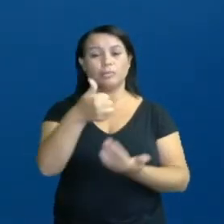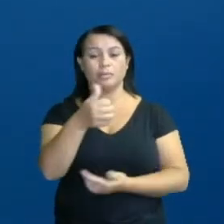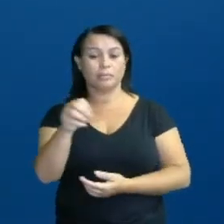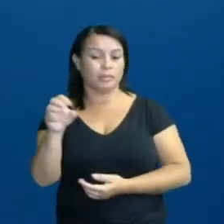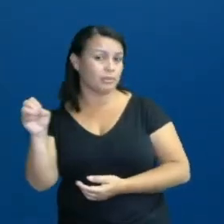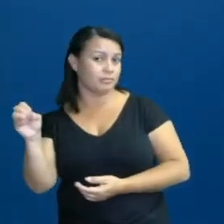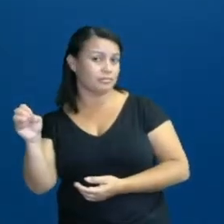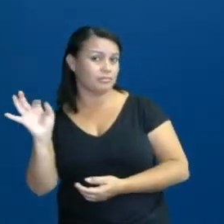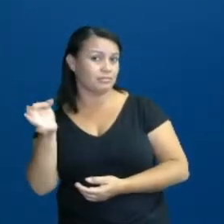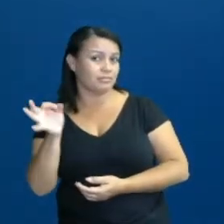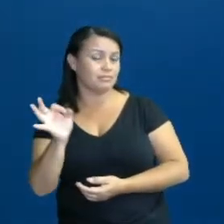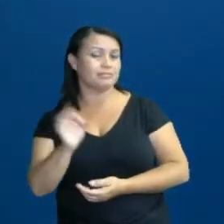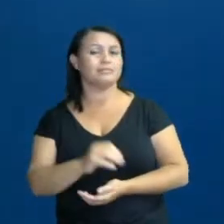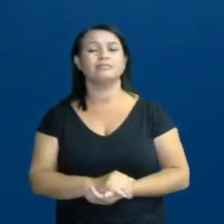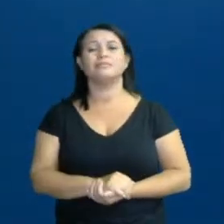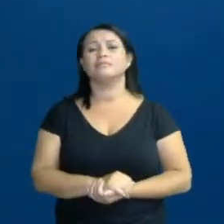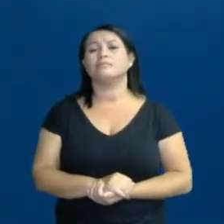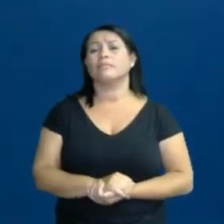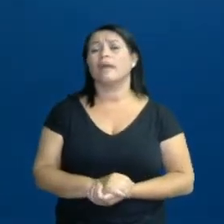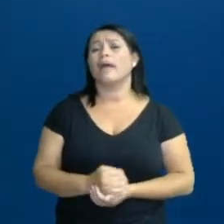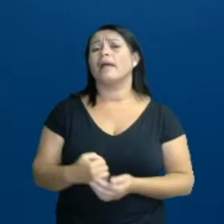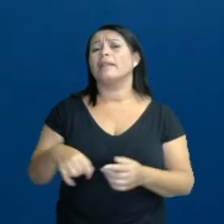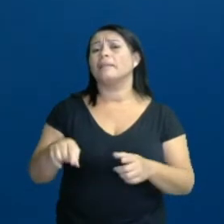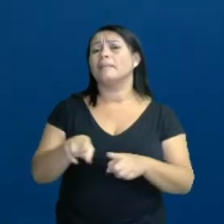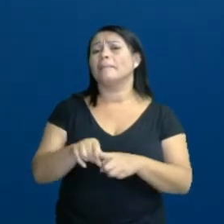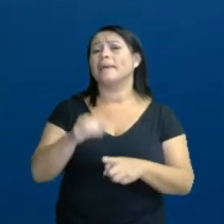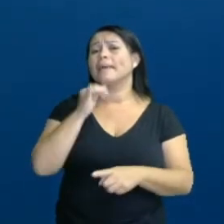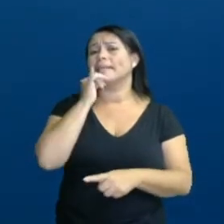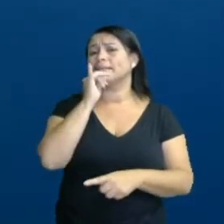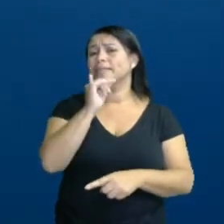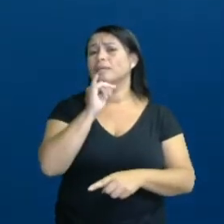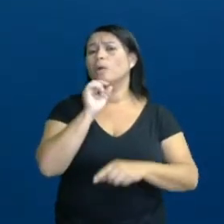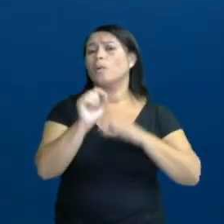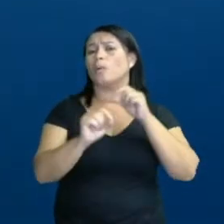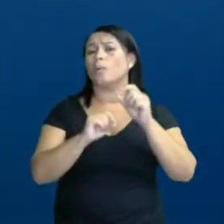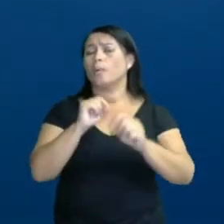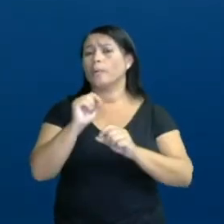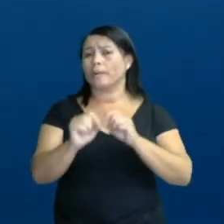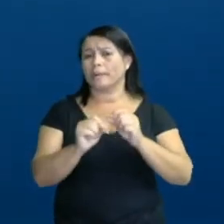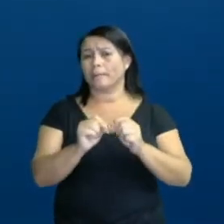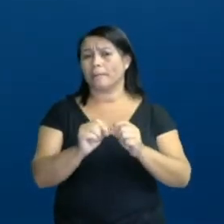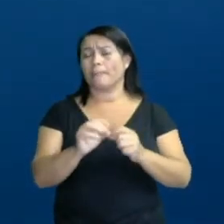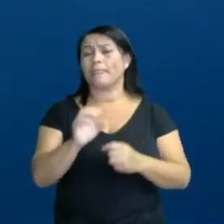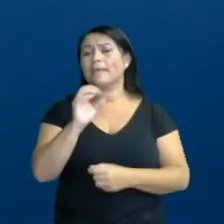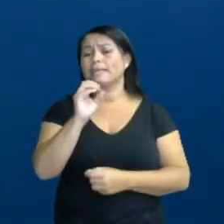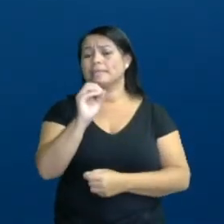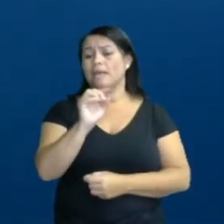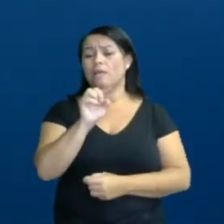1000, tá? Isso implica dizer o seguinte. Isso quer dizer que